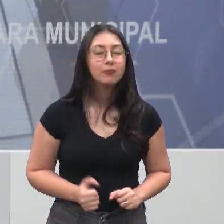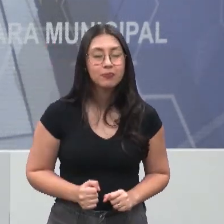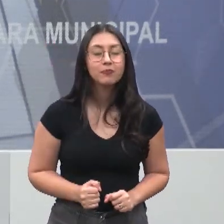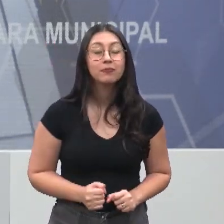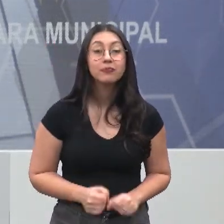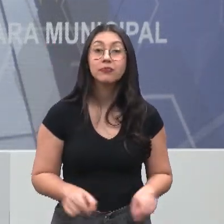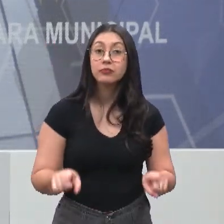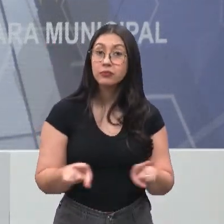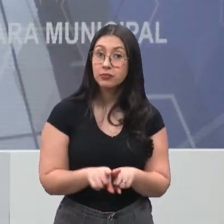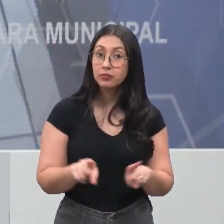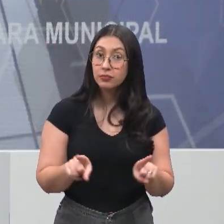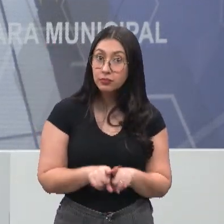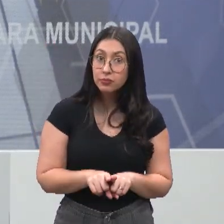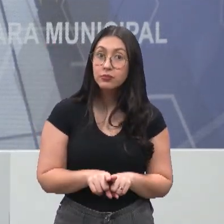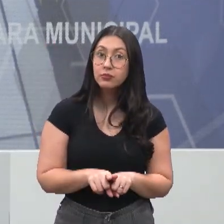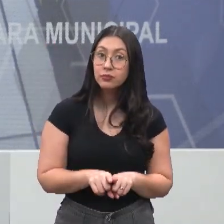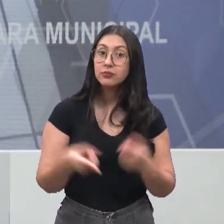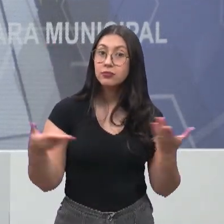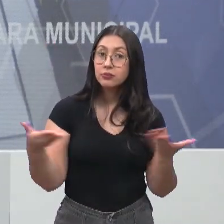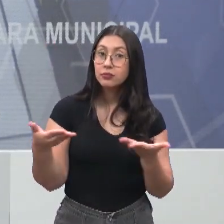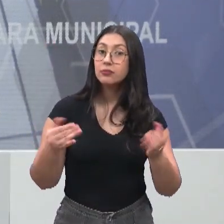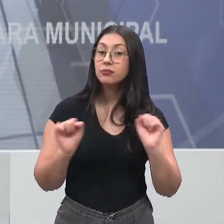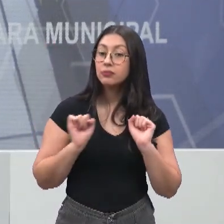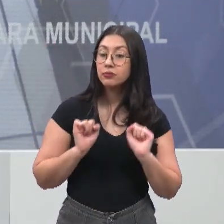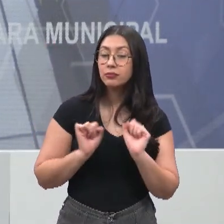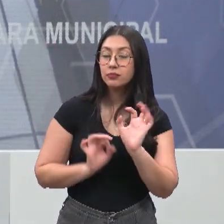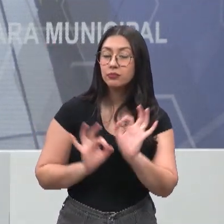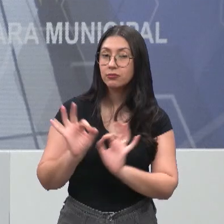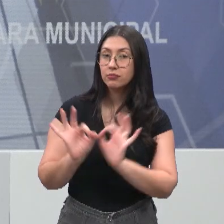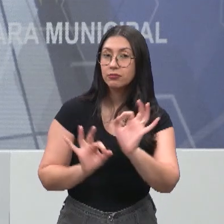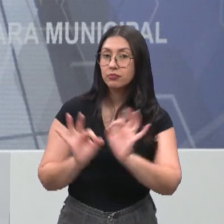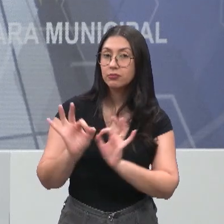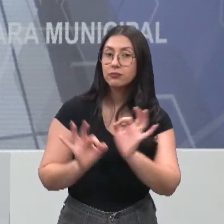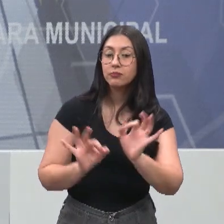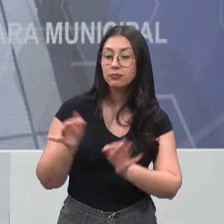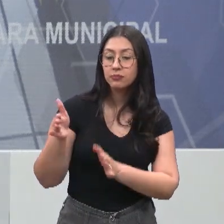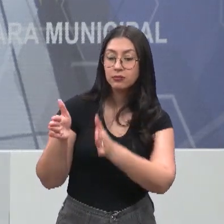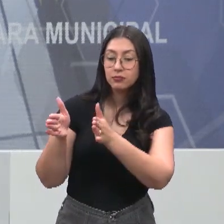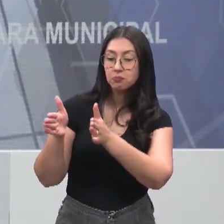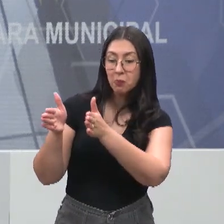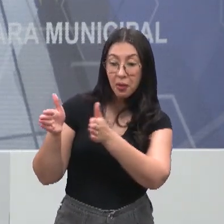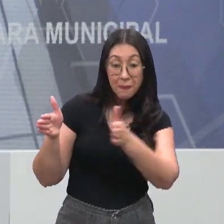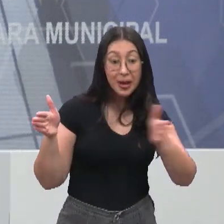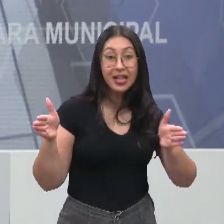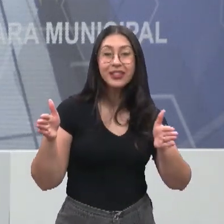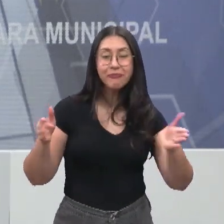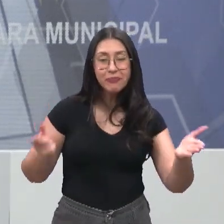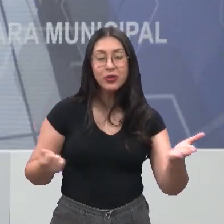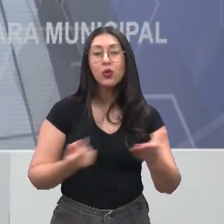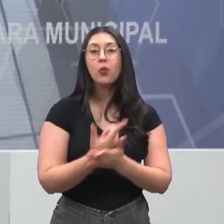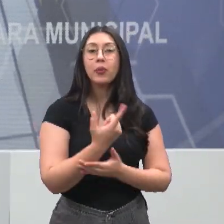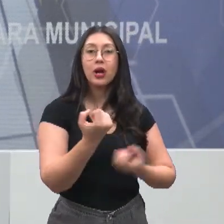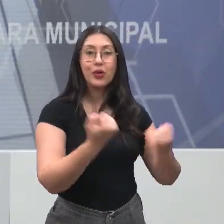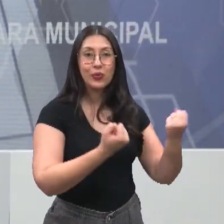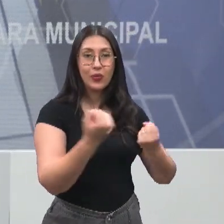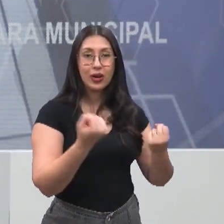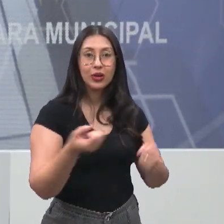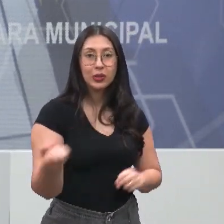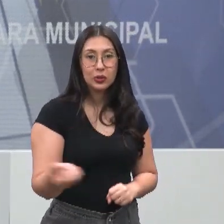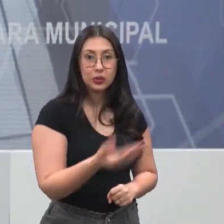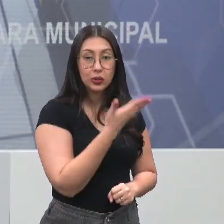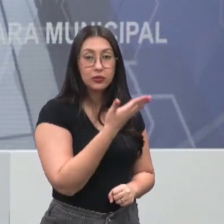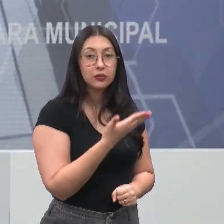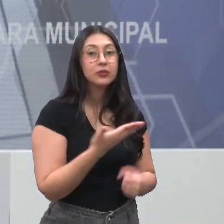também, né, agora vão poder se programar por mais um período para comprar e adquirir os seus novos veículos. Então,